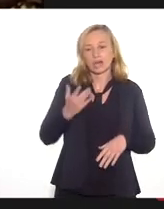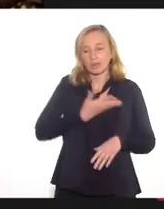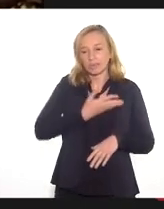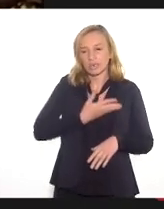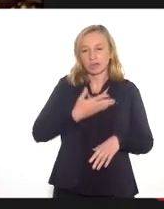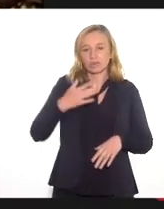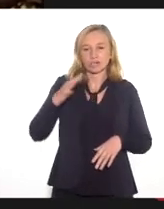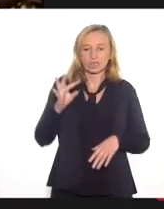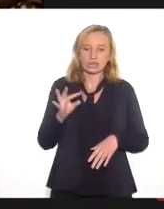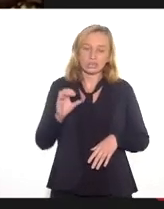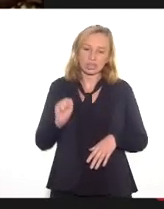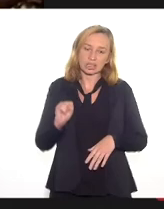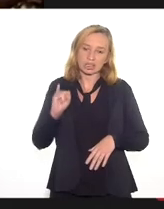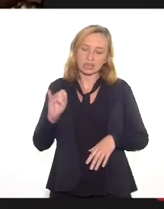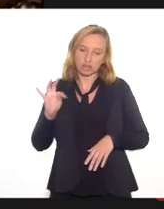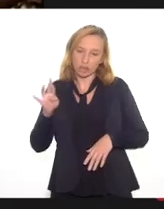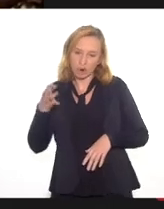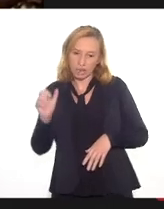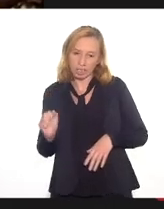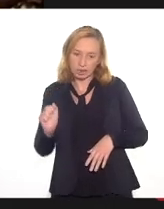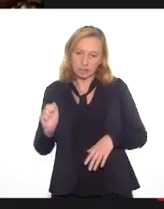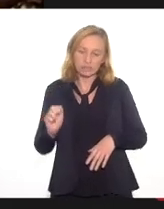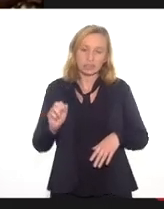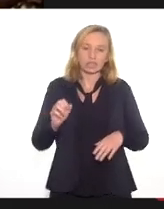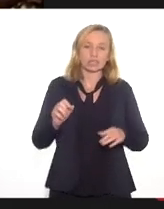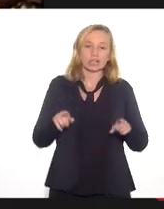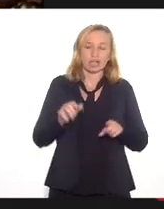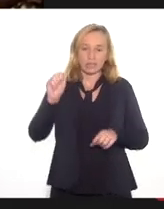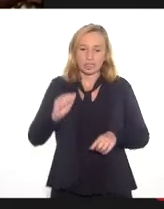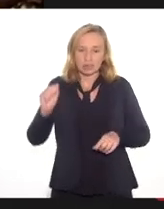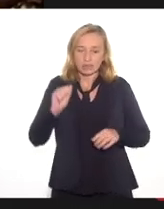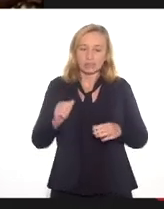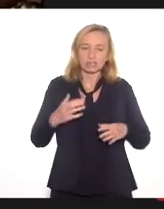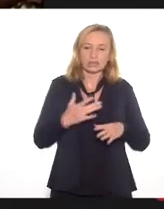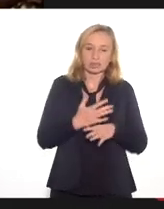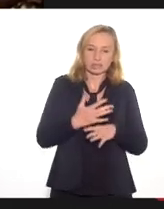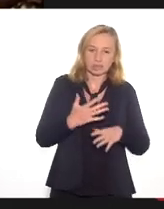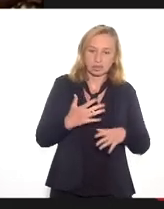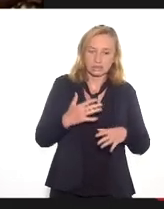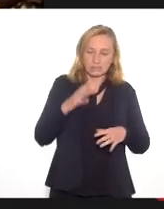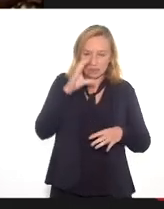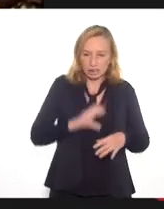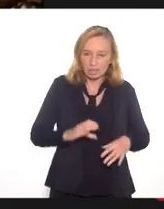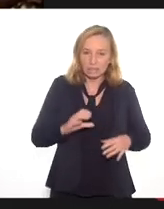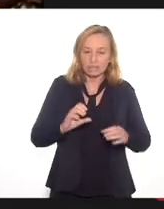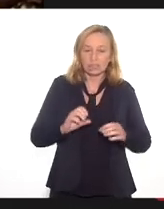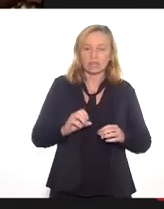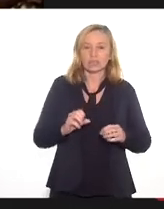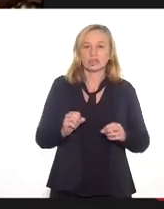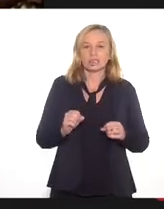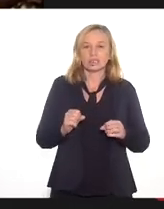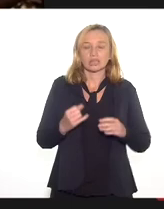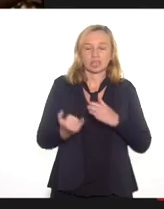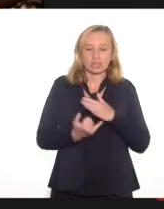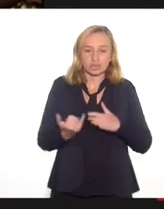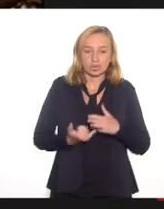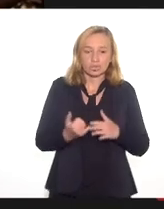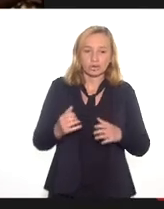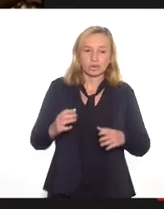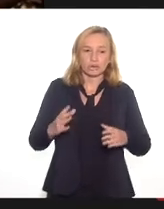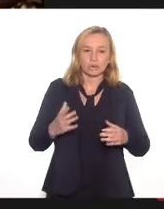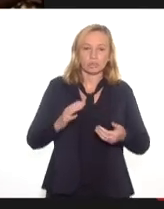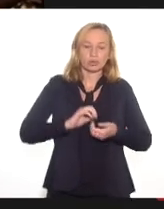a Ação da Cidadania Magno de Carvalho Instituto Mãos à Obra na Chatuba